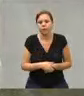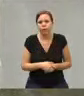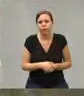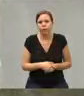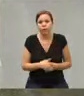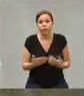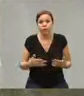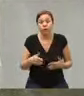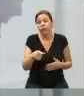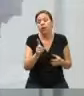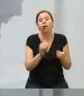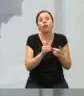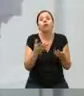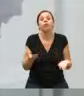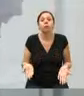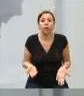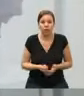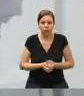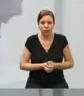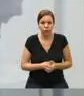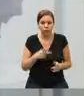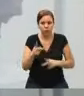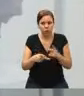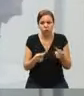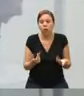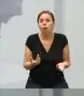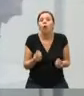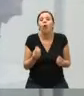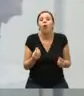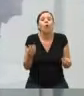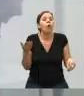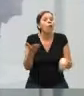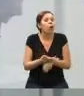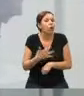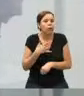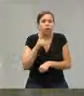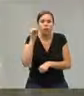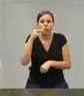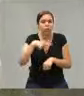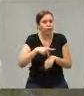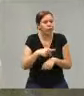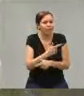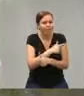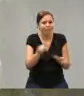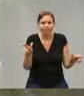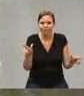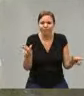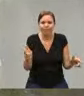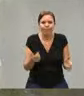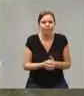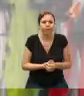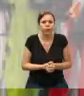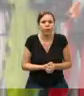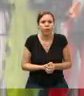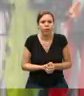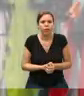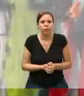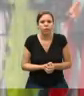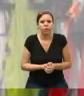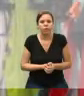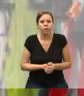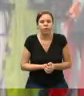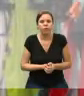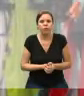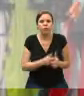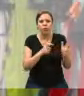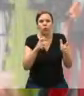vocês prestam esse atendimento, né? Eles não têm mesmo, né, acesso à saúde lá, né? Não tem acesso à saúde.